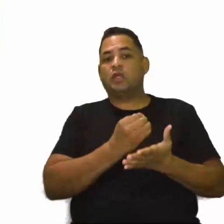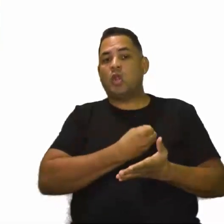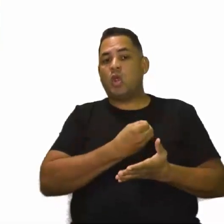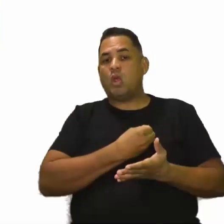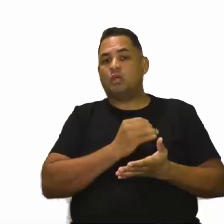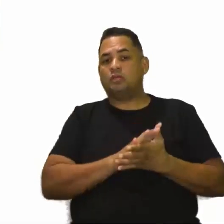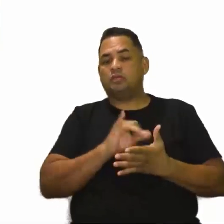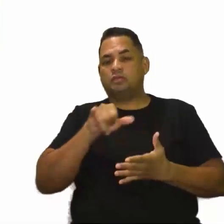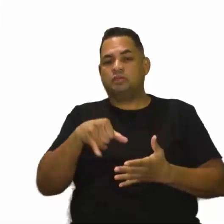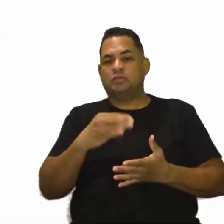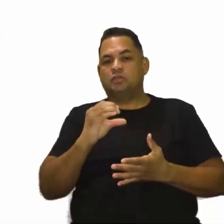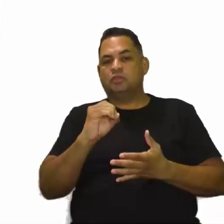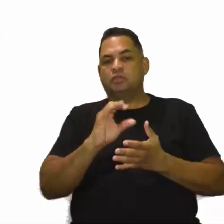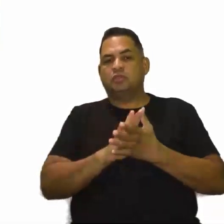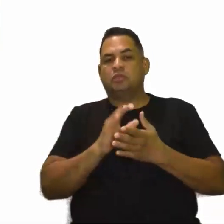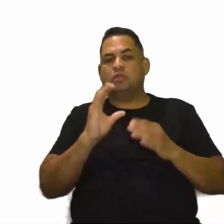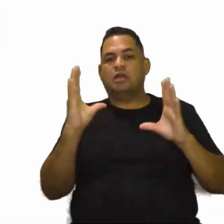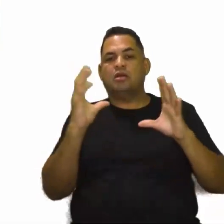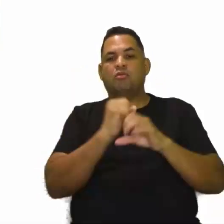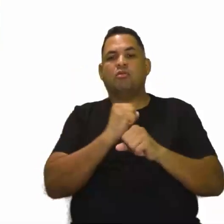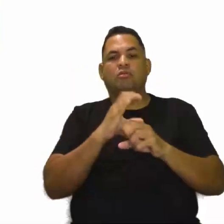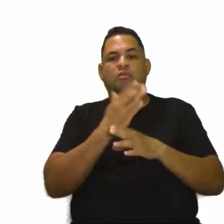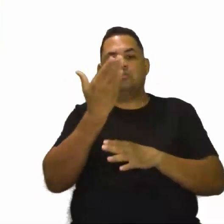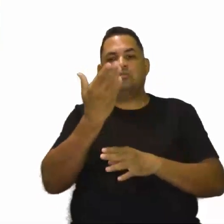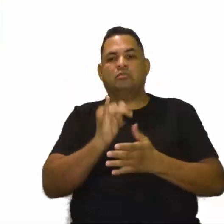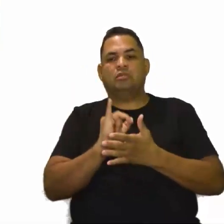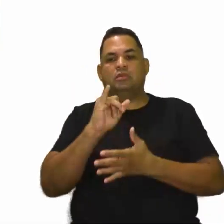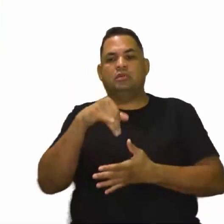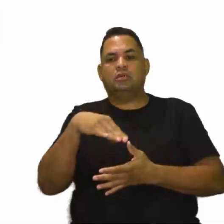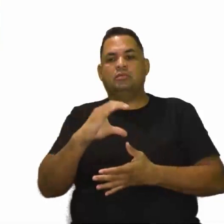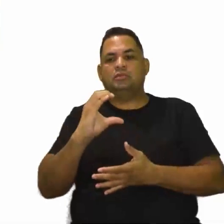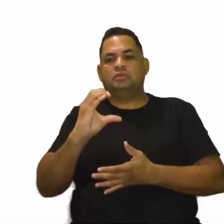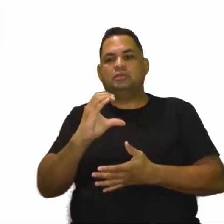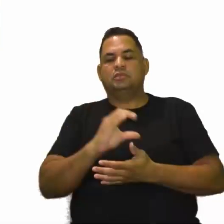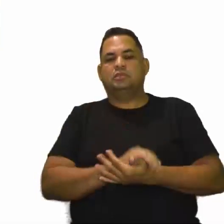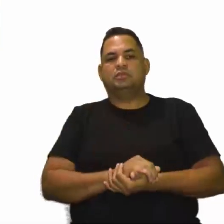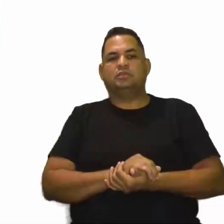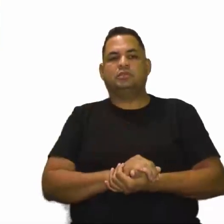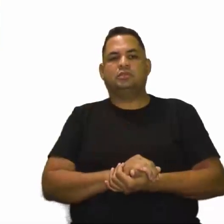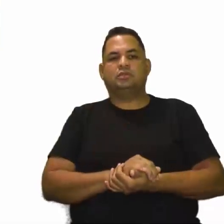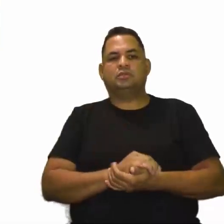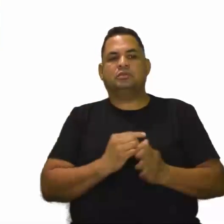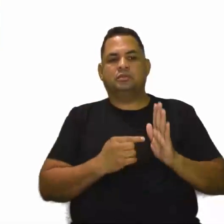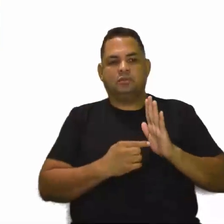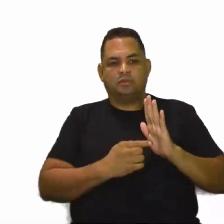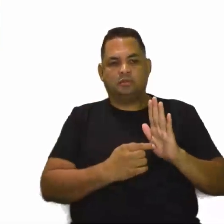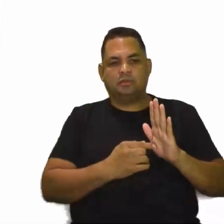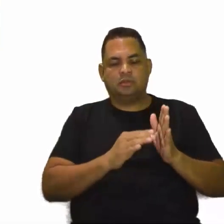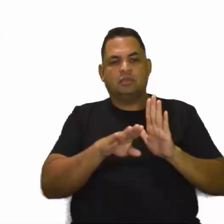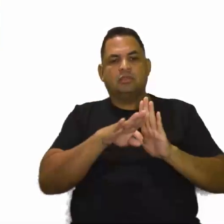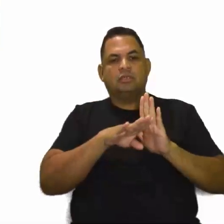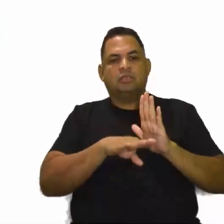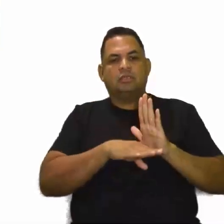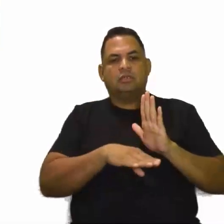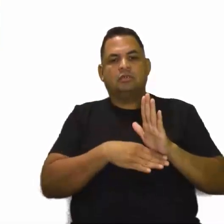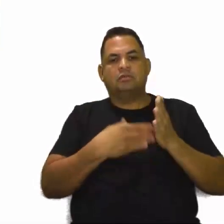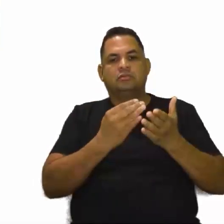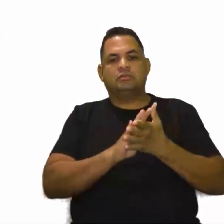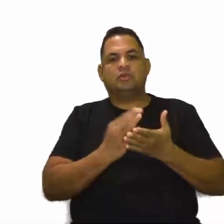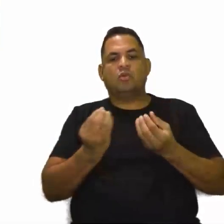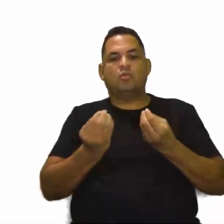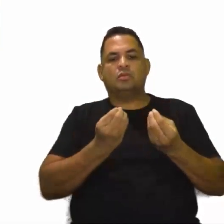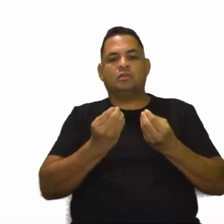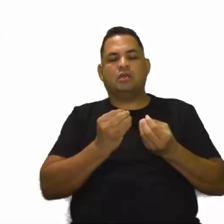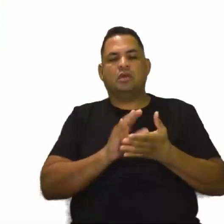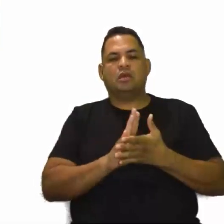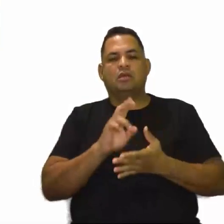dados de João, vamos calcular então o IMC e classificar o estado nutricional de